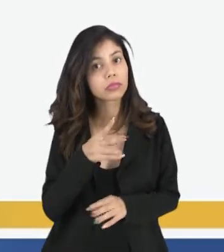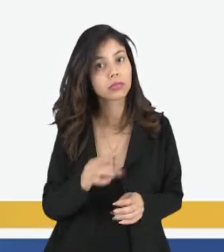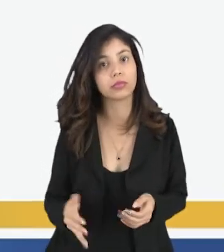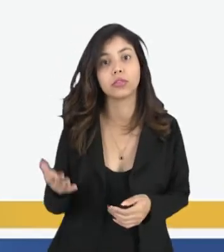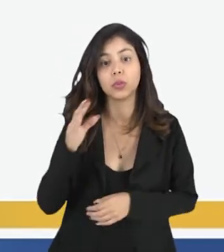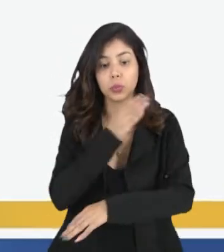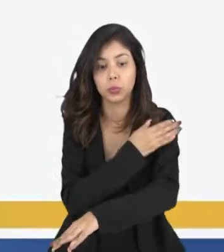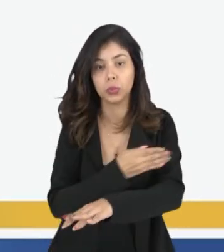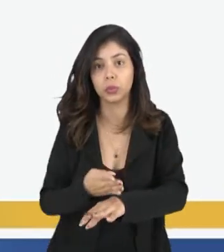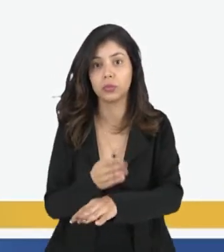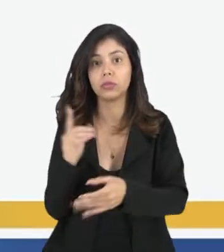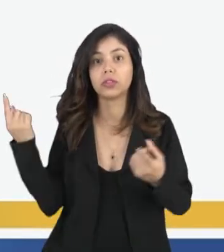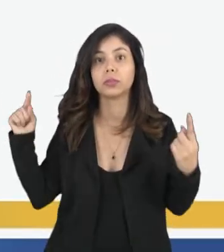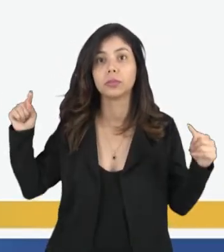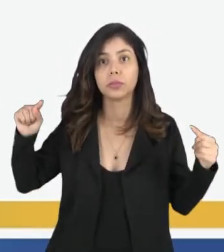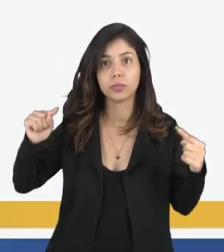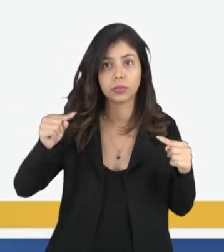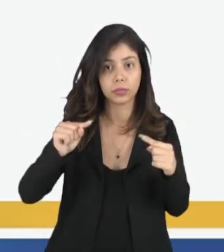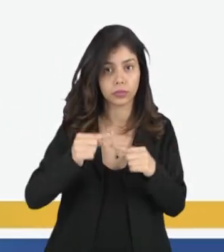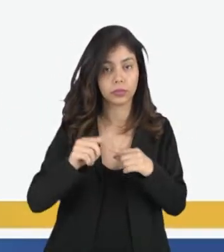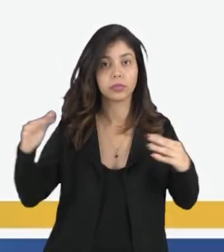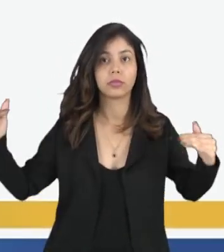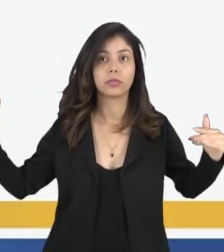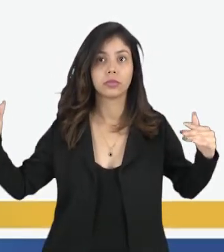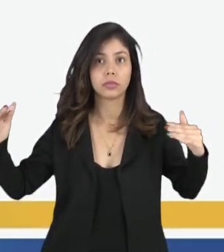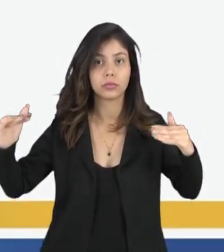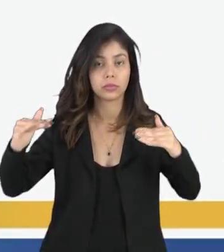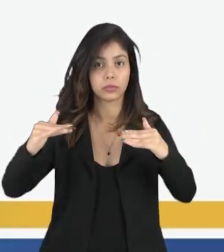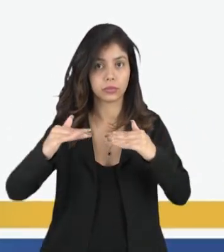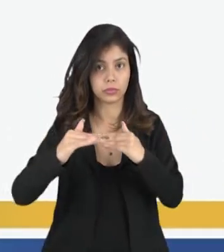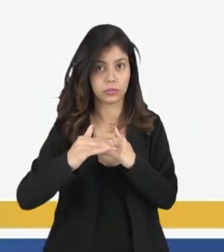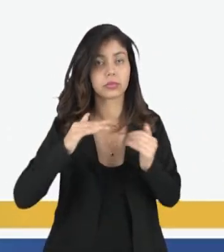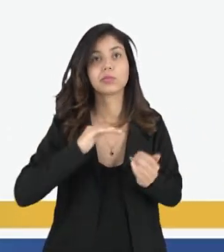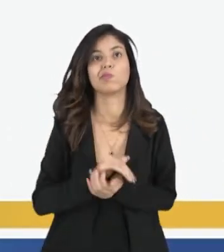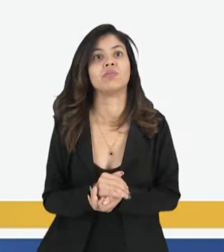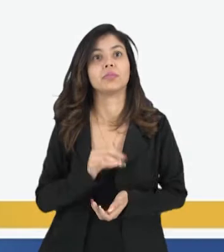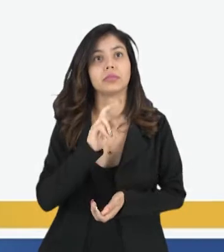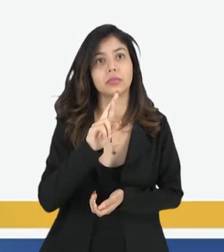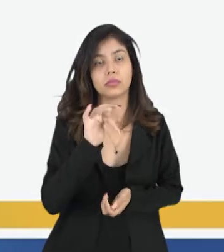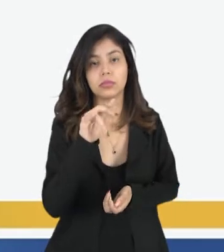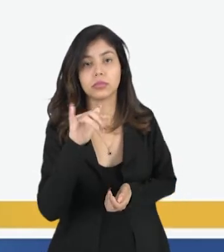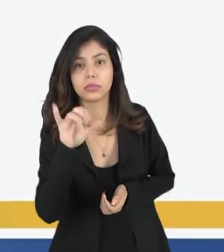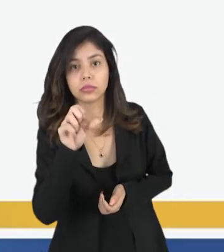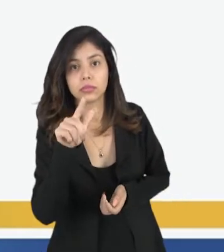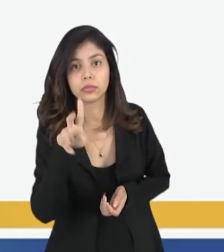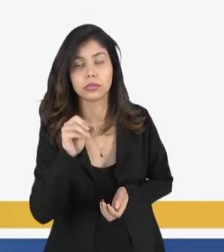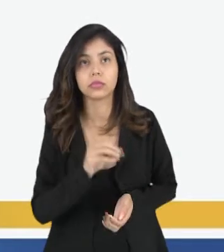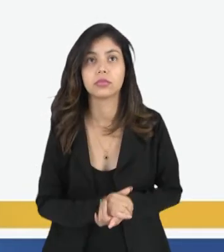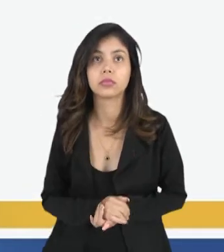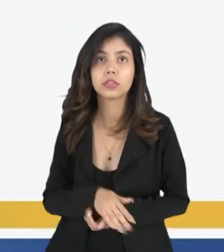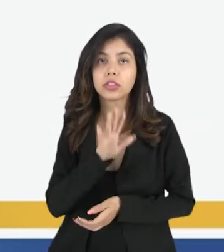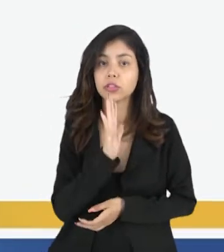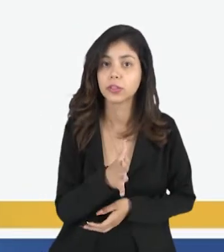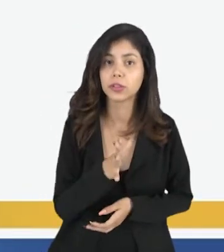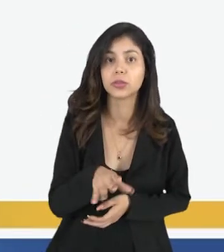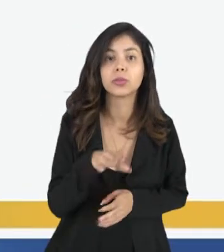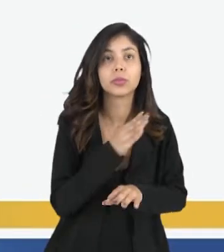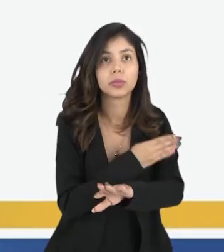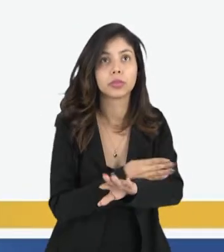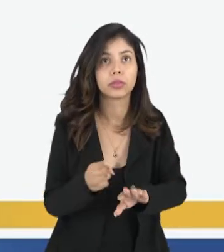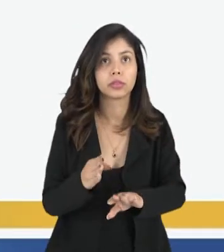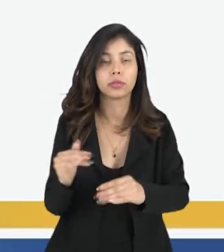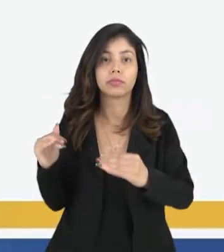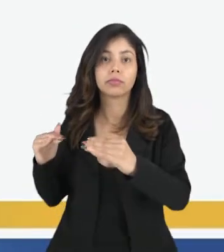se aproximando dele, nós vamos ter um movimento regressivo. Já quando o carro branco está se afastando